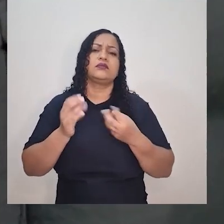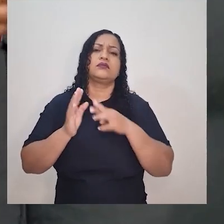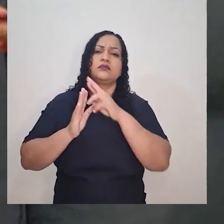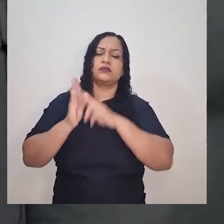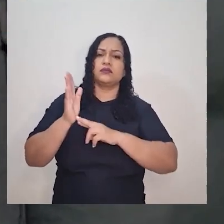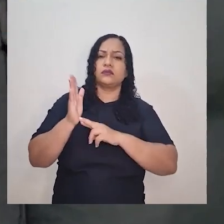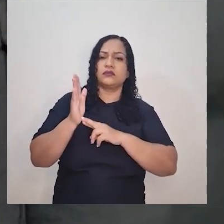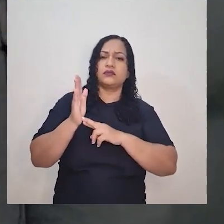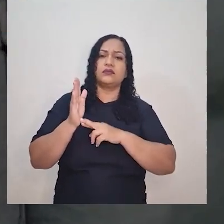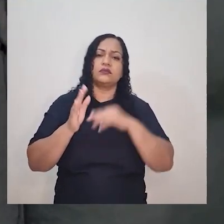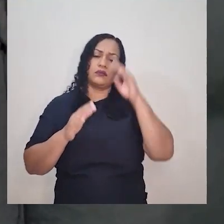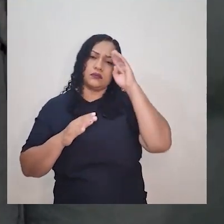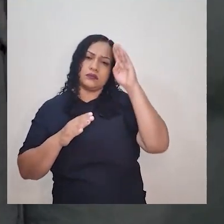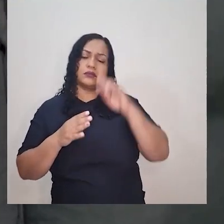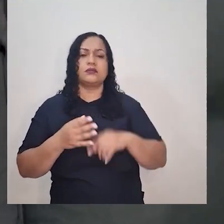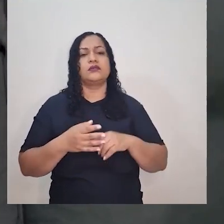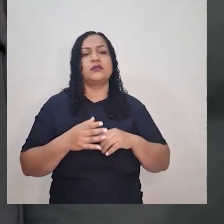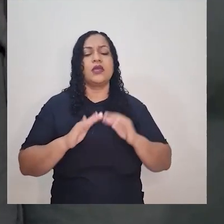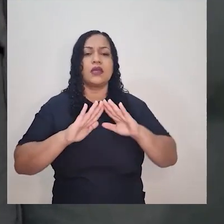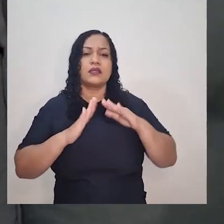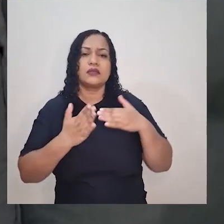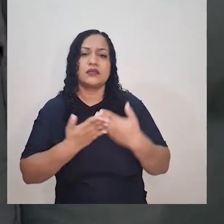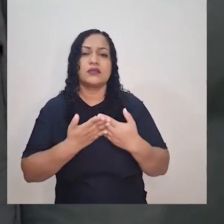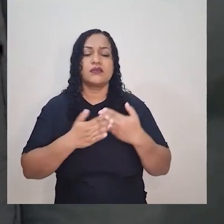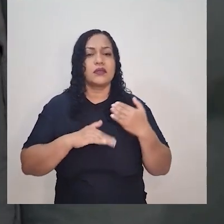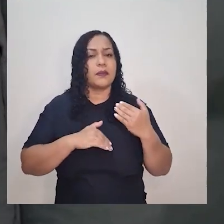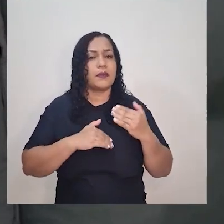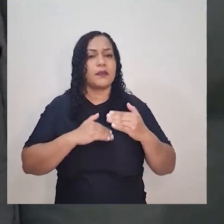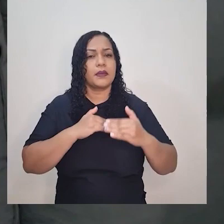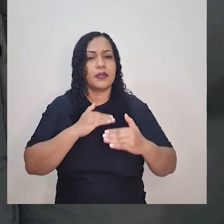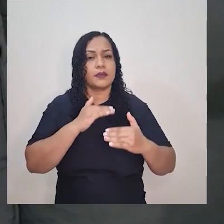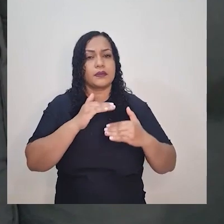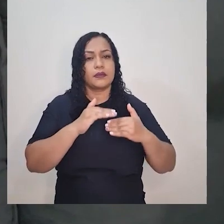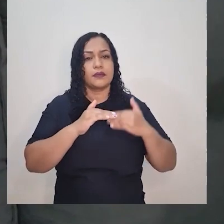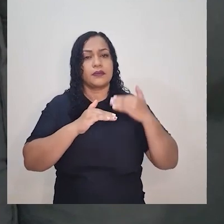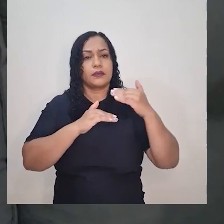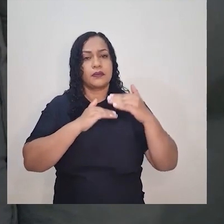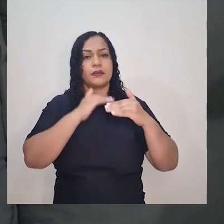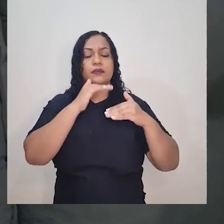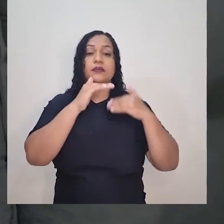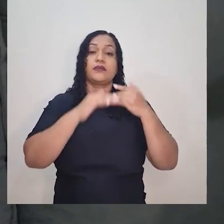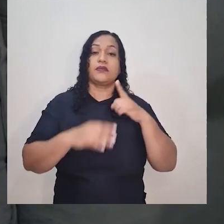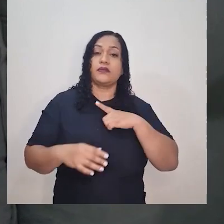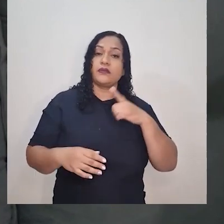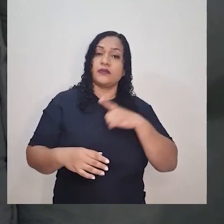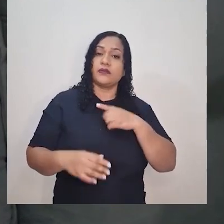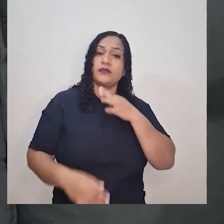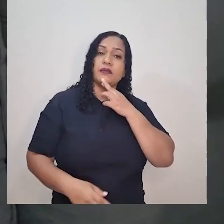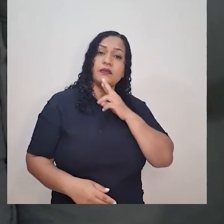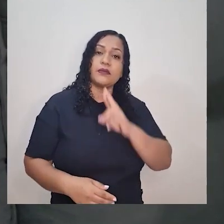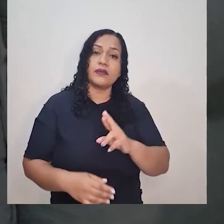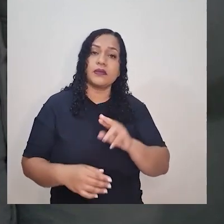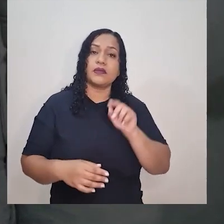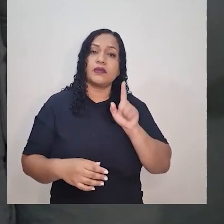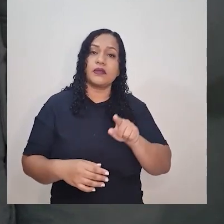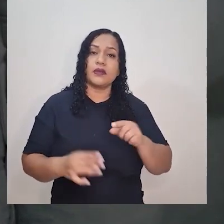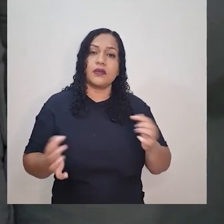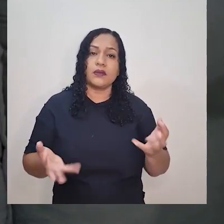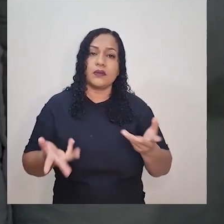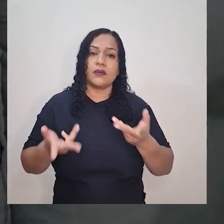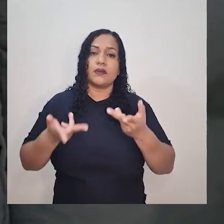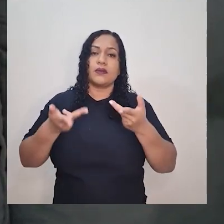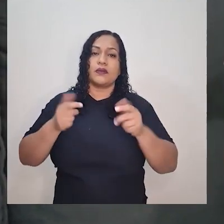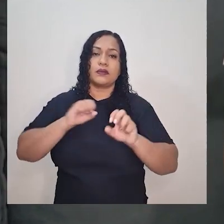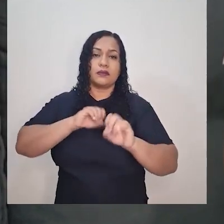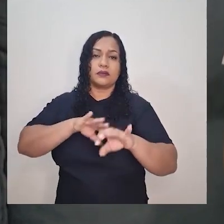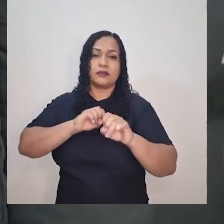sendo um processo gradativo da escola que vai levar o resultado final, que é a qualidade do ensino